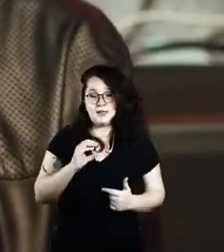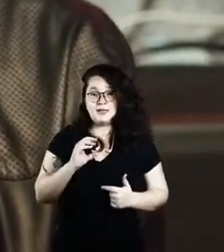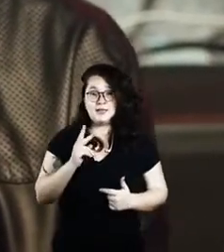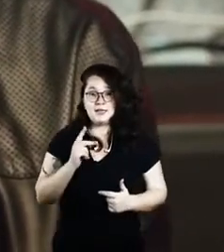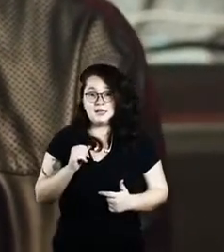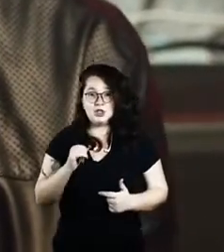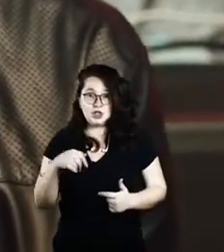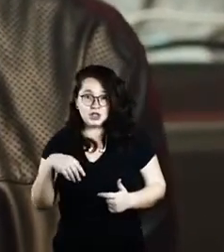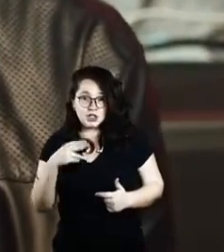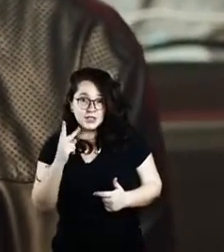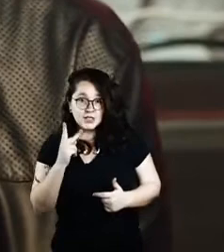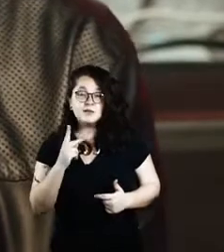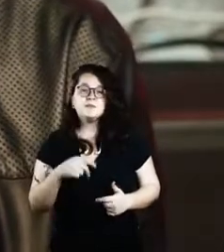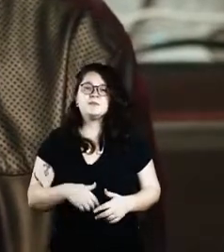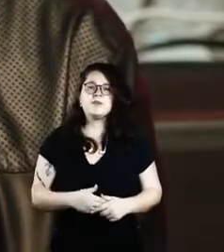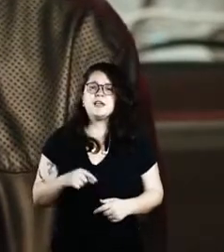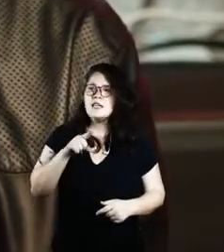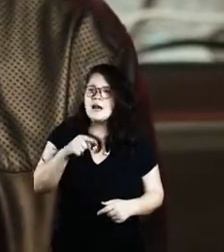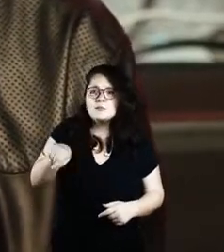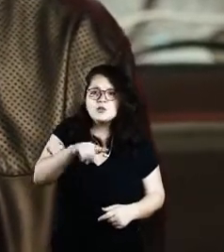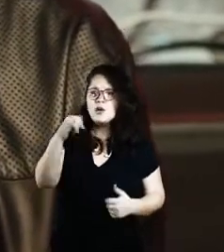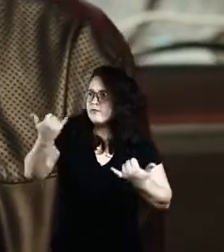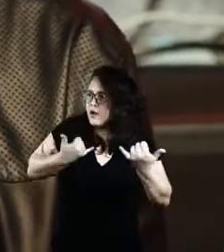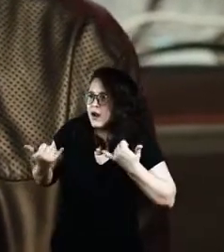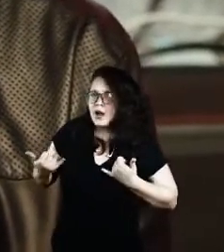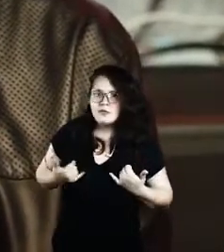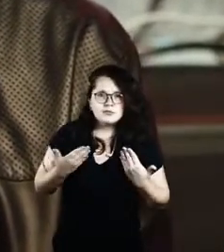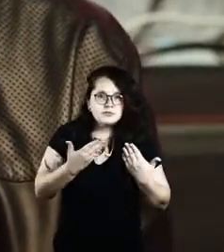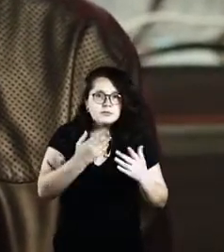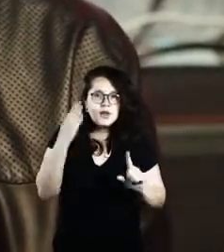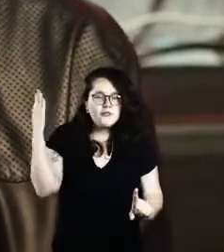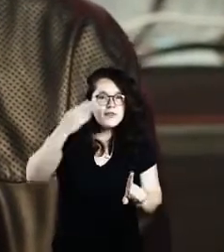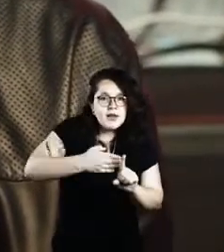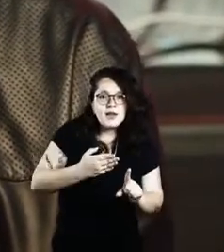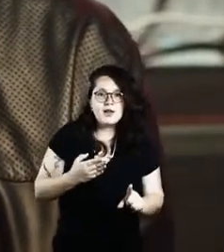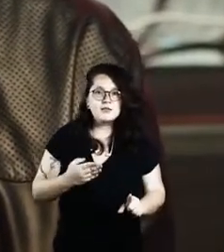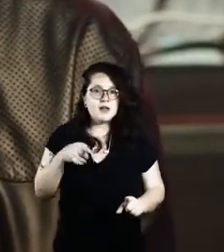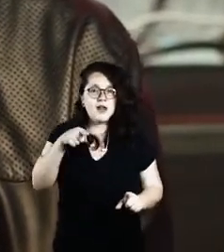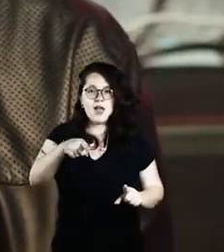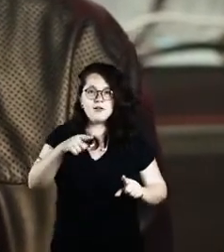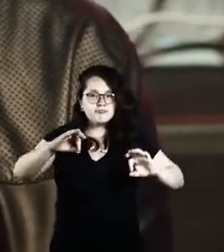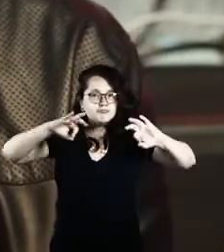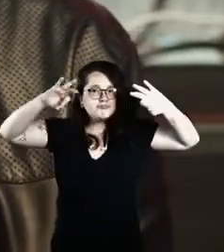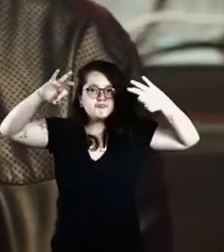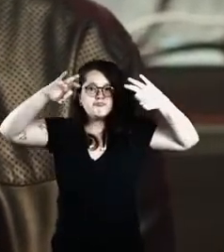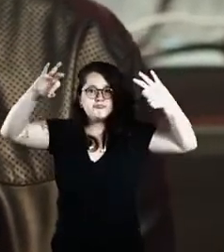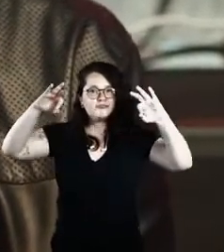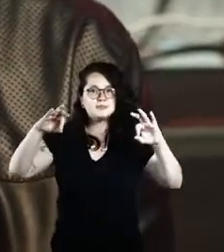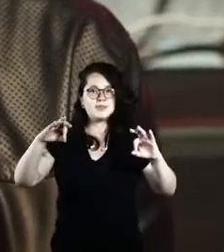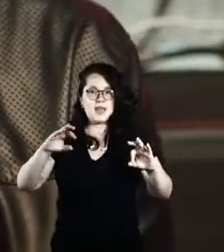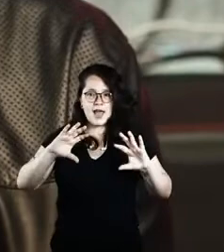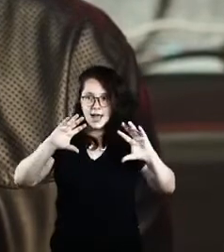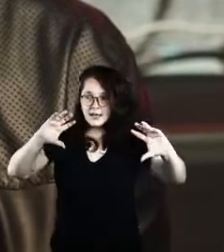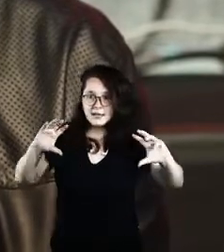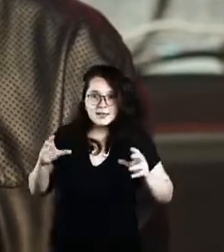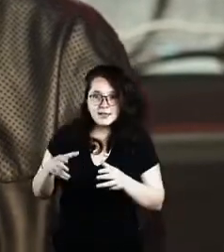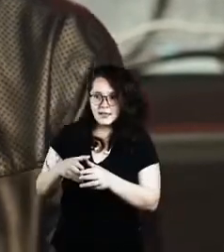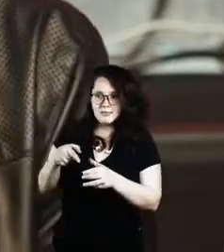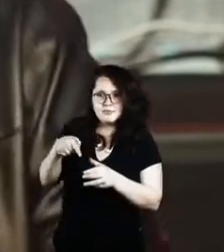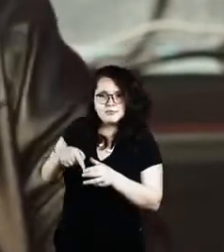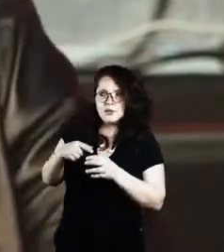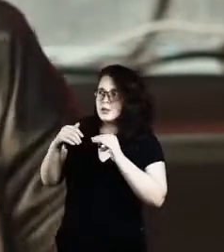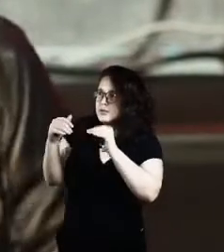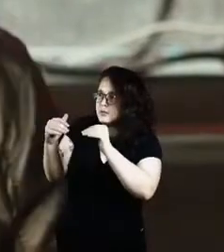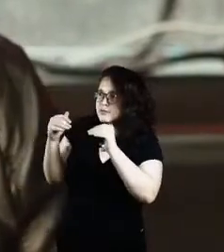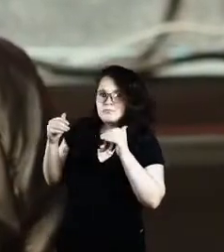sempre era a número um, a referência na cidade, como a equipe mais, que tinha